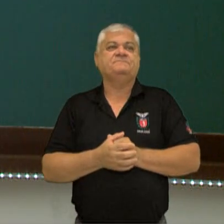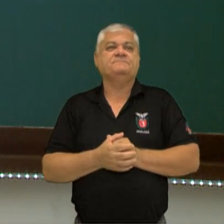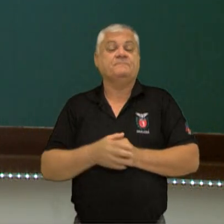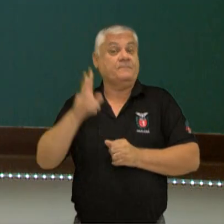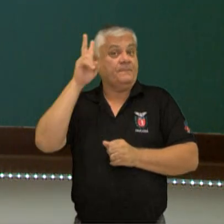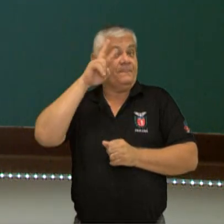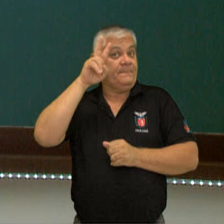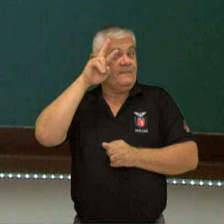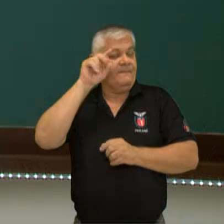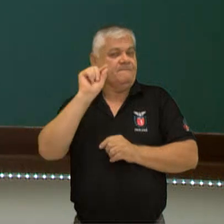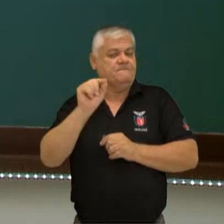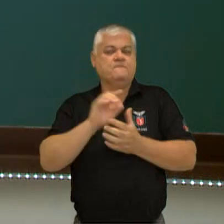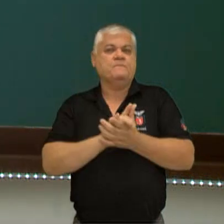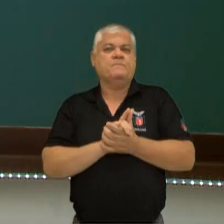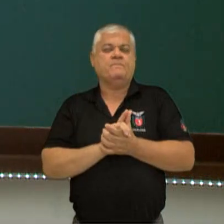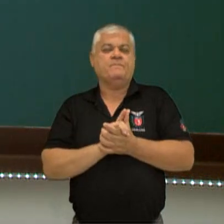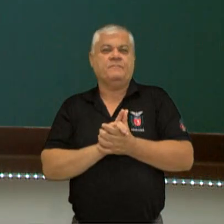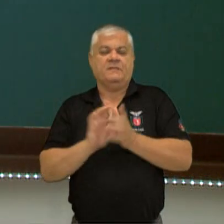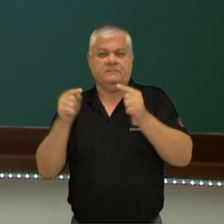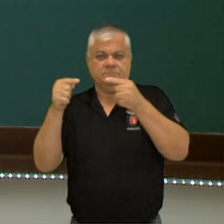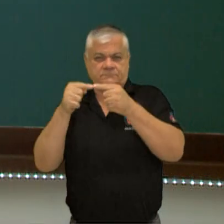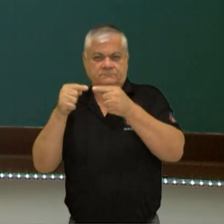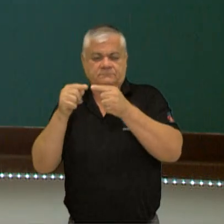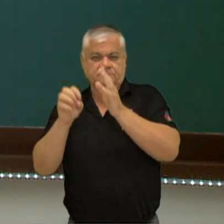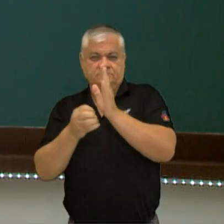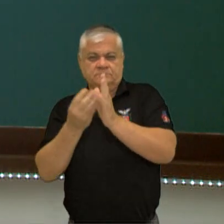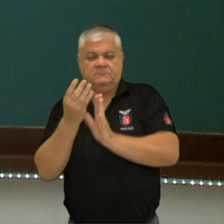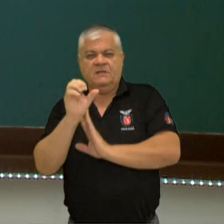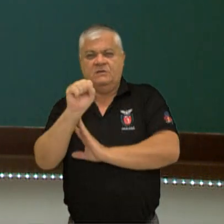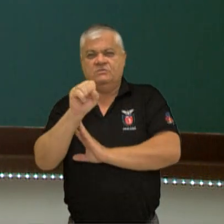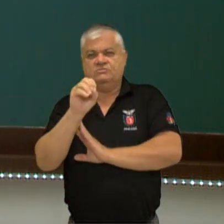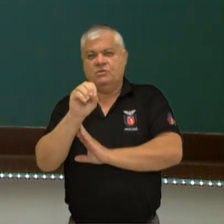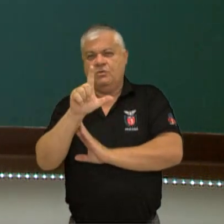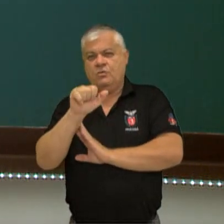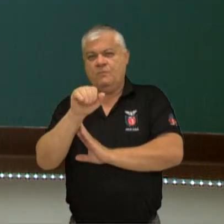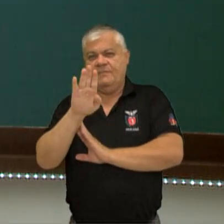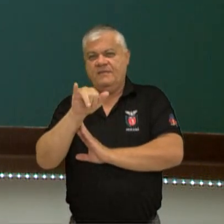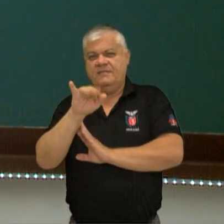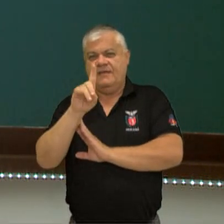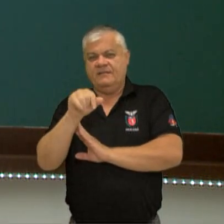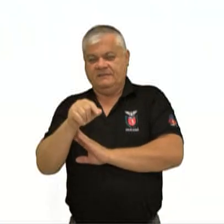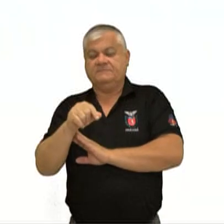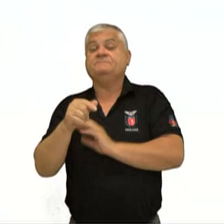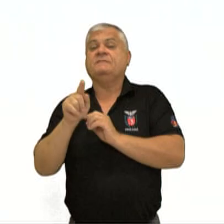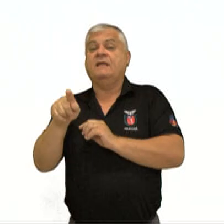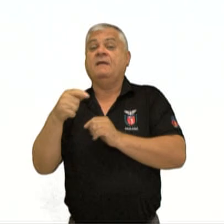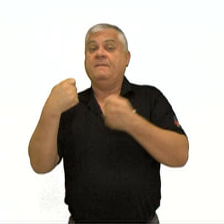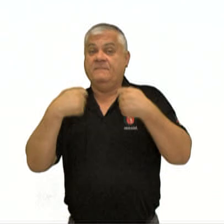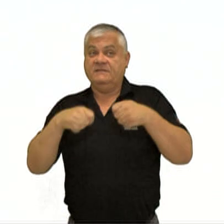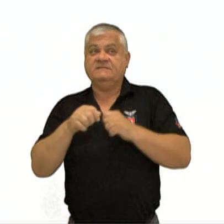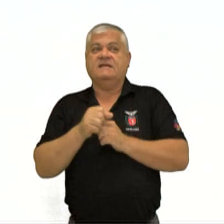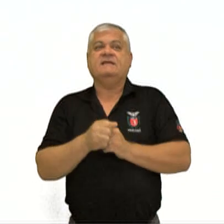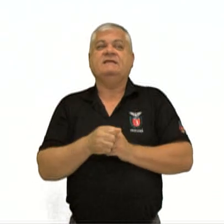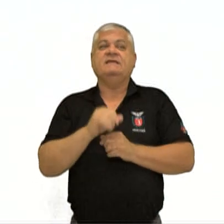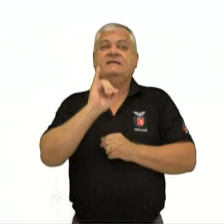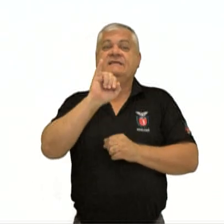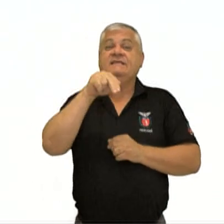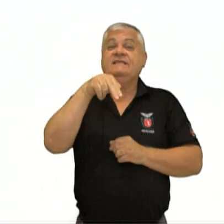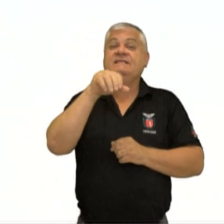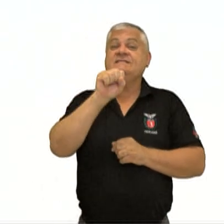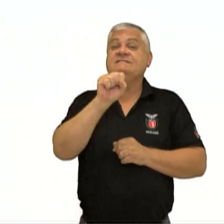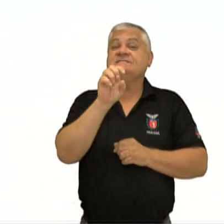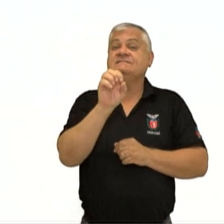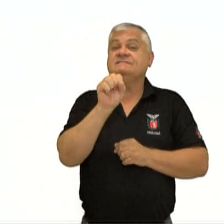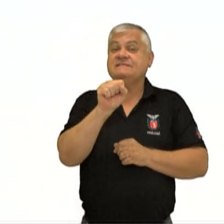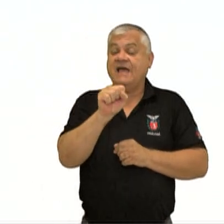Relembrando então, em relação ao coeficiente de solubilidade, as soluções podem ser classificadas: insaturadas, quando a solução é